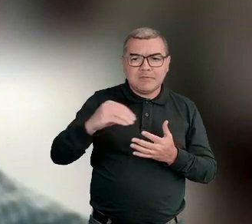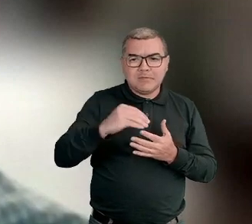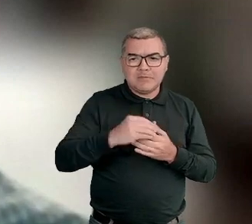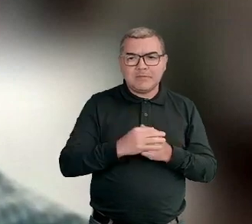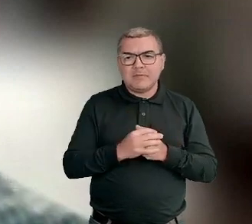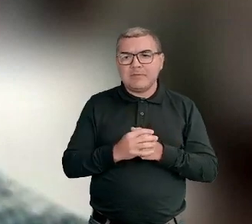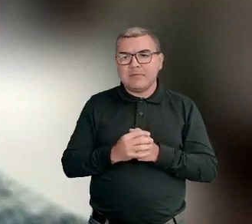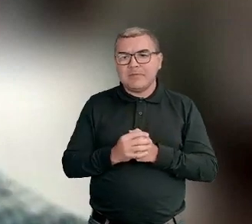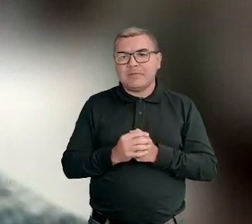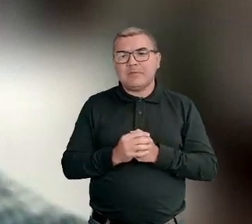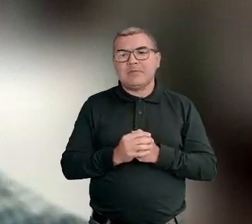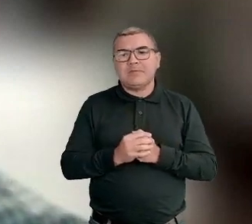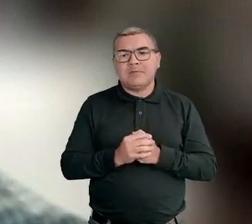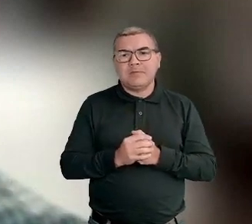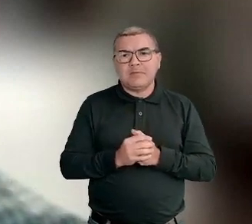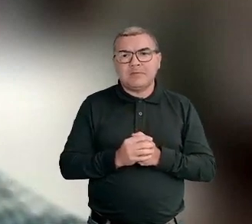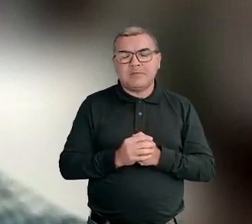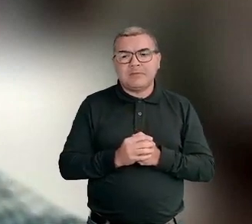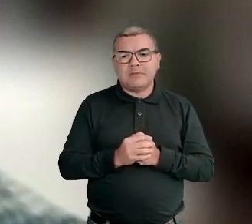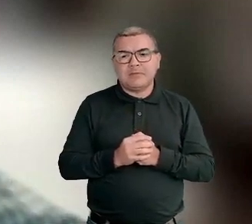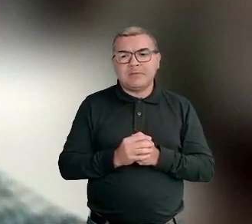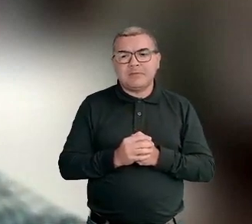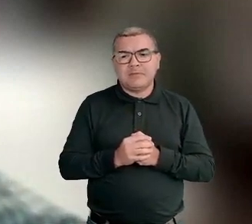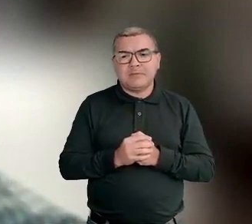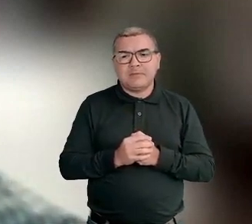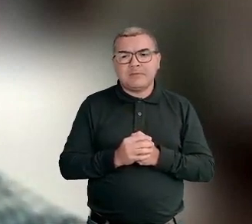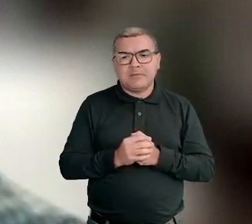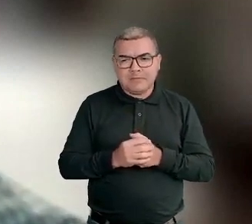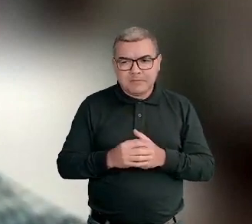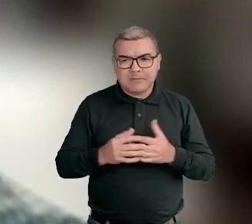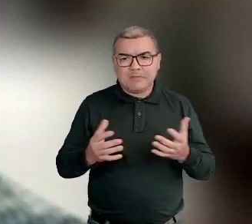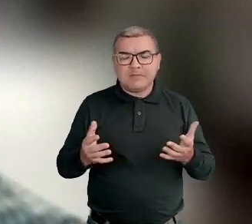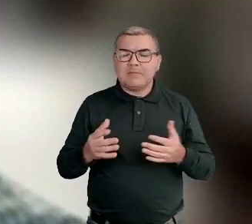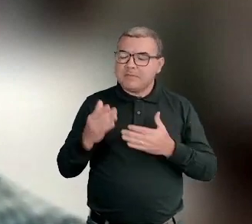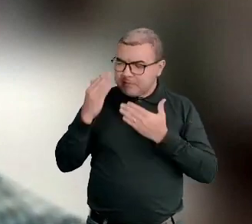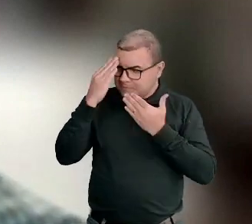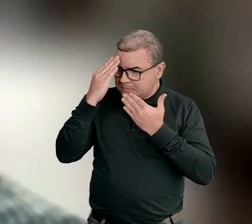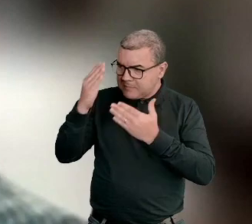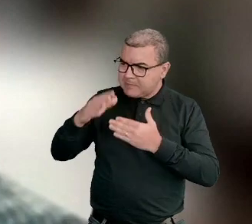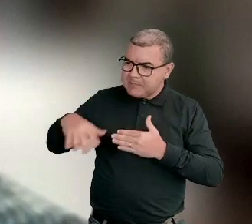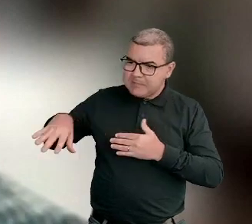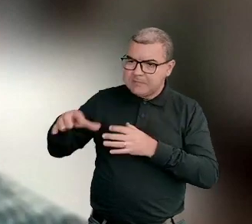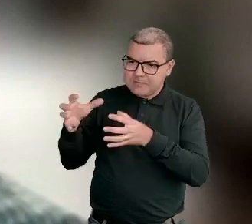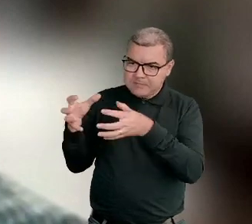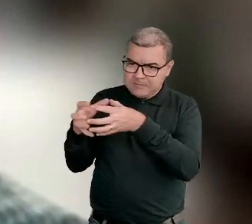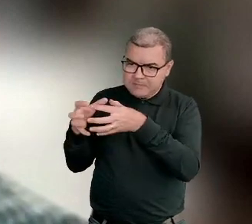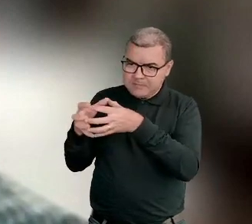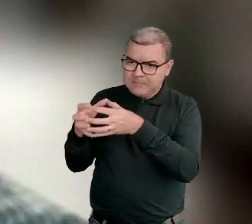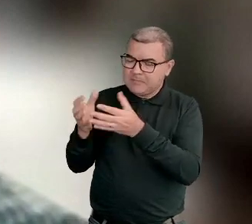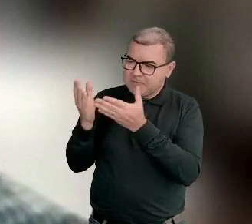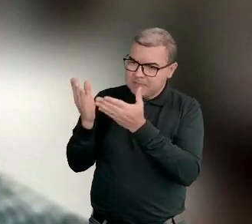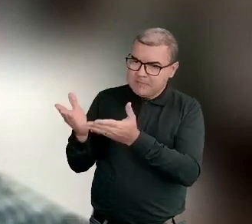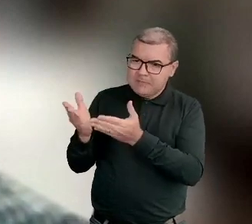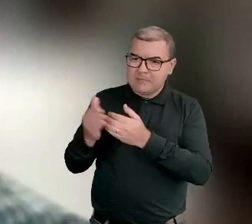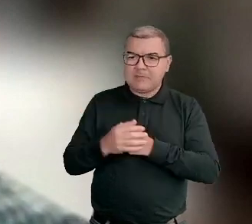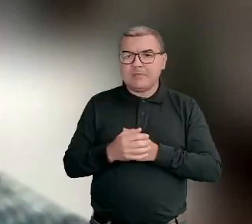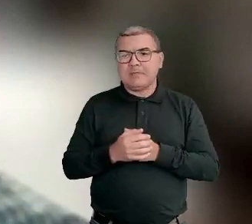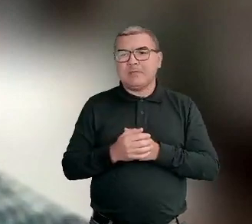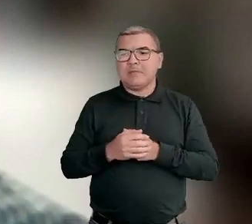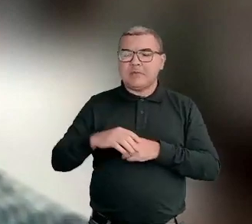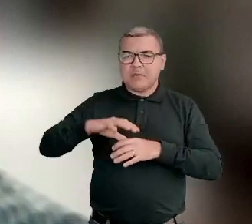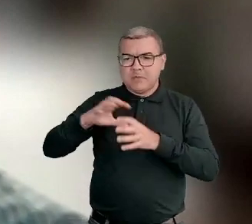o Arnaldo faz parte e a Margarete faz parte também. E aqui a gente agradece muito a participação deles,